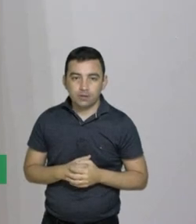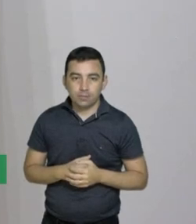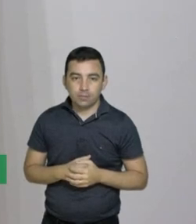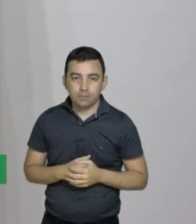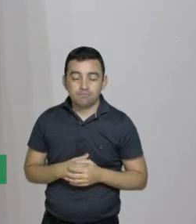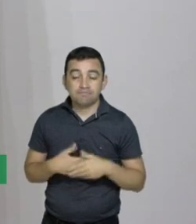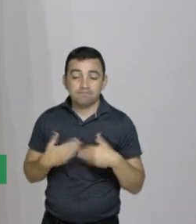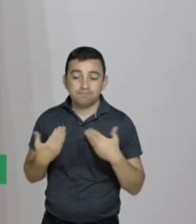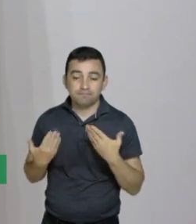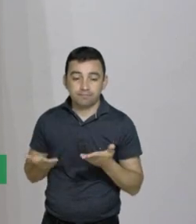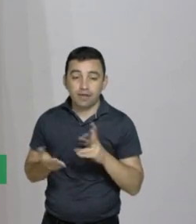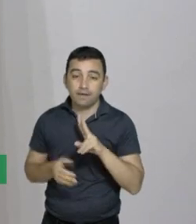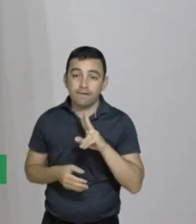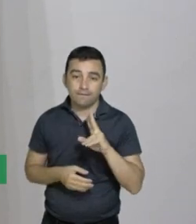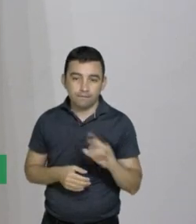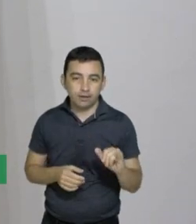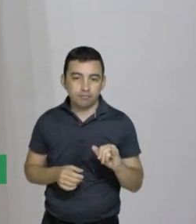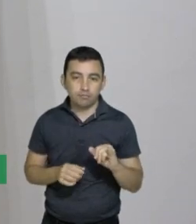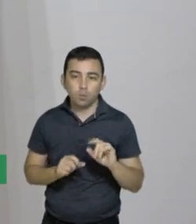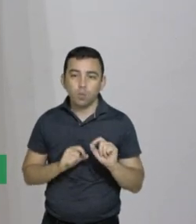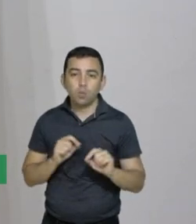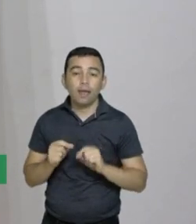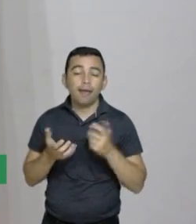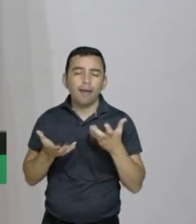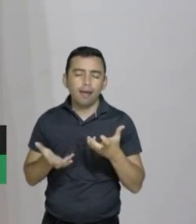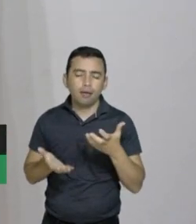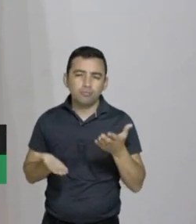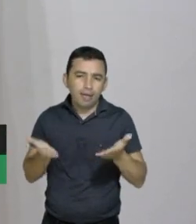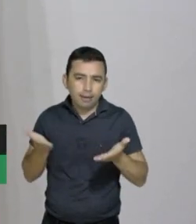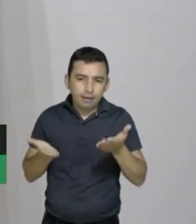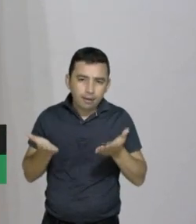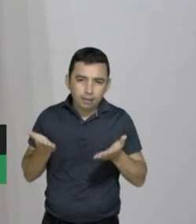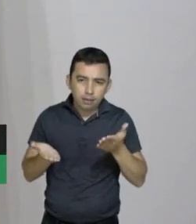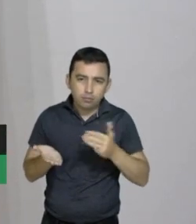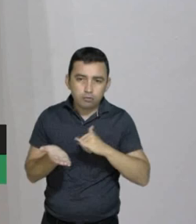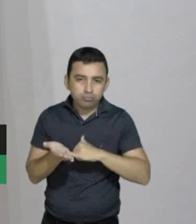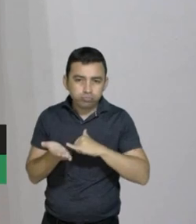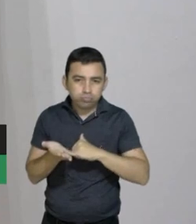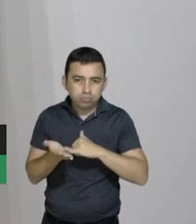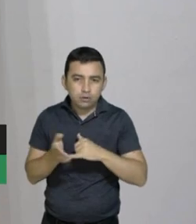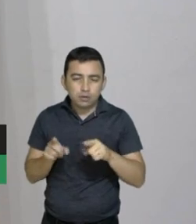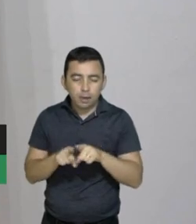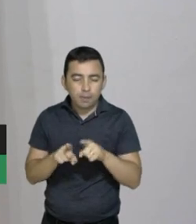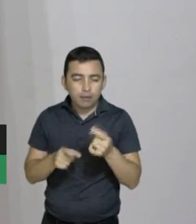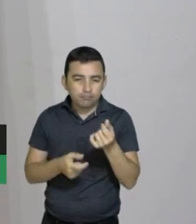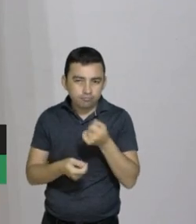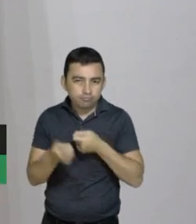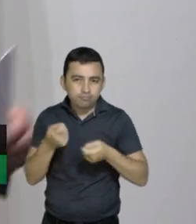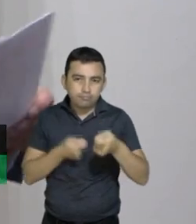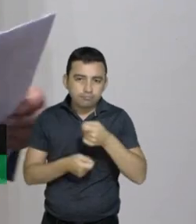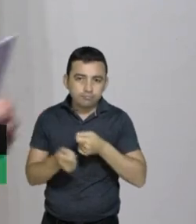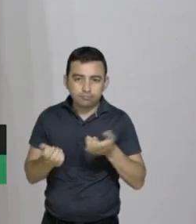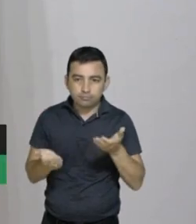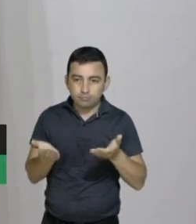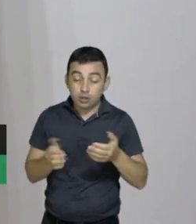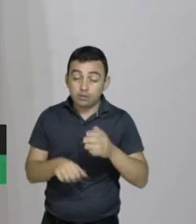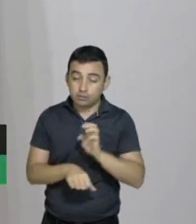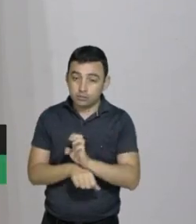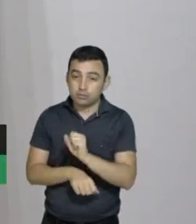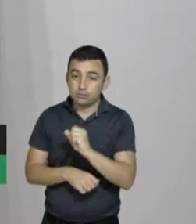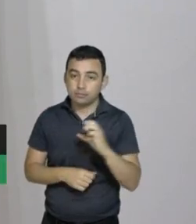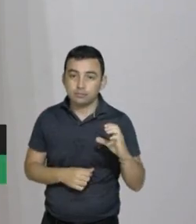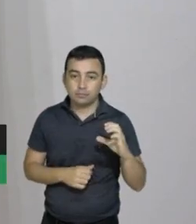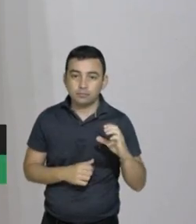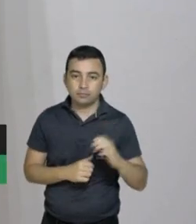buscar o reequilíbrio fiscal e o equilíbrio financeiro das Contas do Estado de Santa Catarina